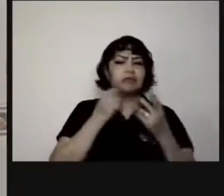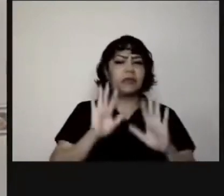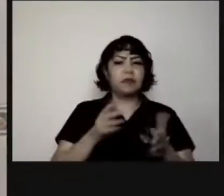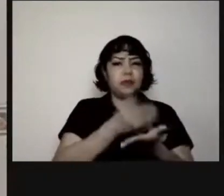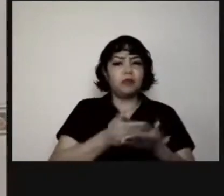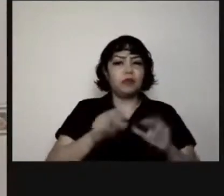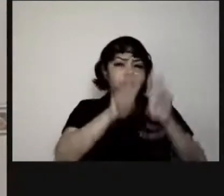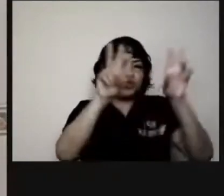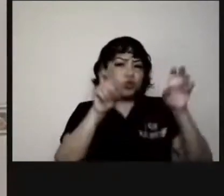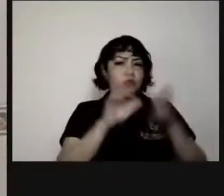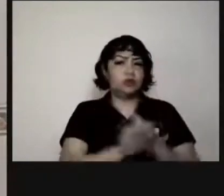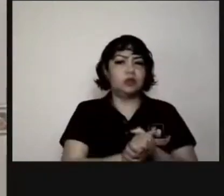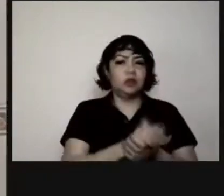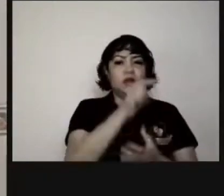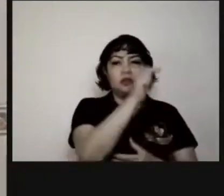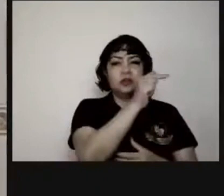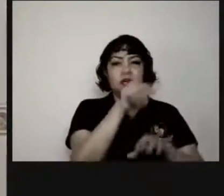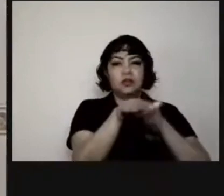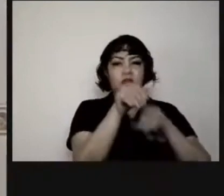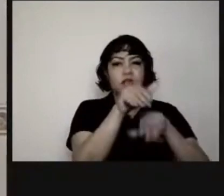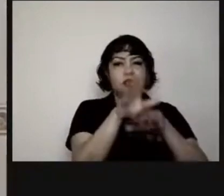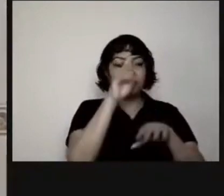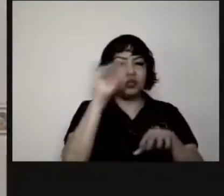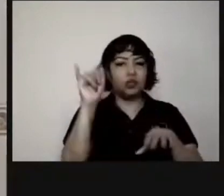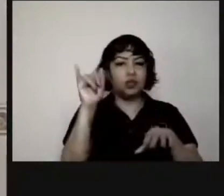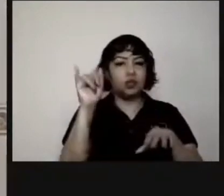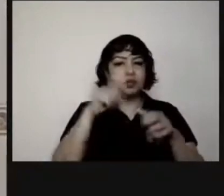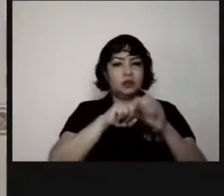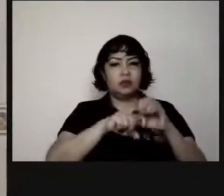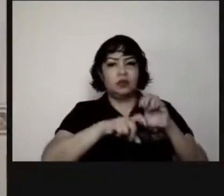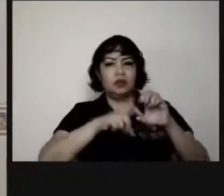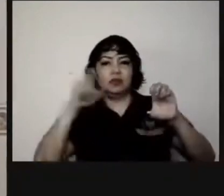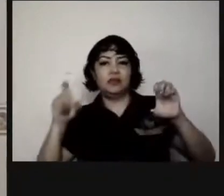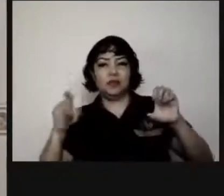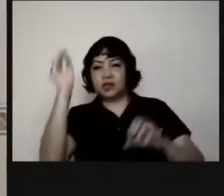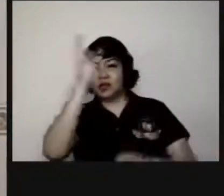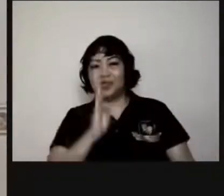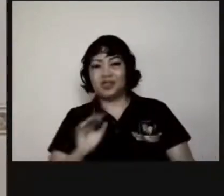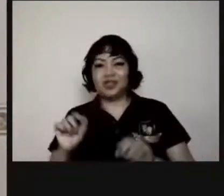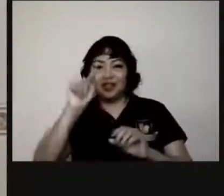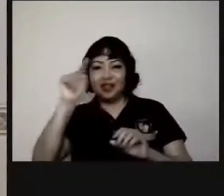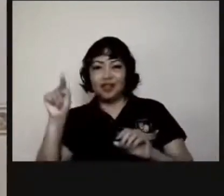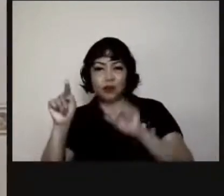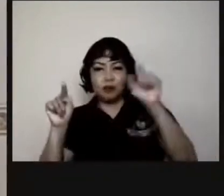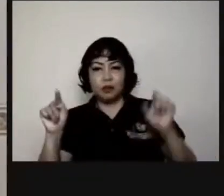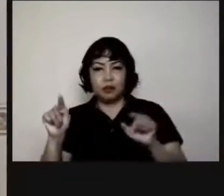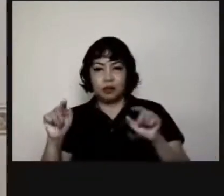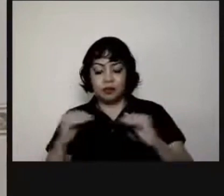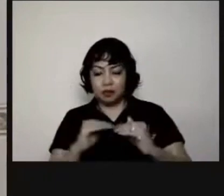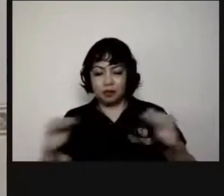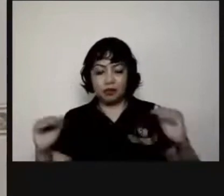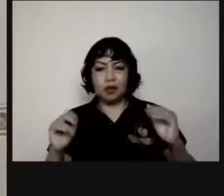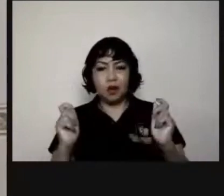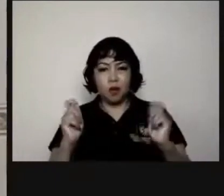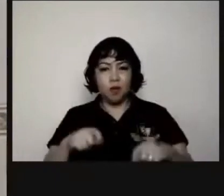título é assim, ó: 7 de setembro, dia da independência do Brasil. Aí, entre parênteses, embaixo do título, ela coloca: pode ser o